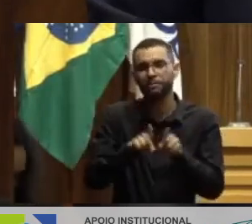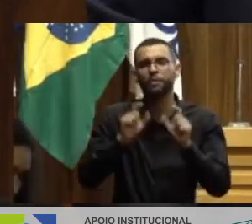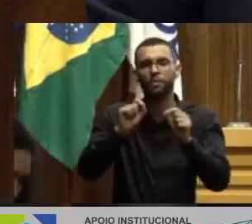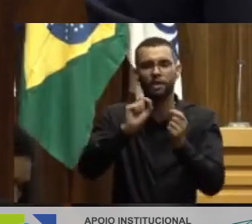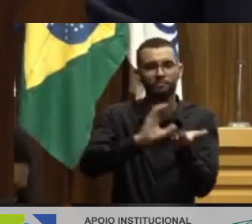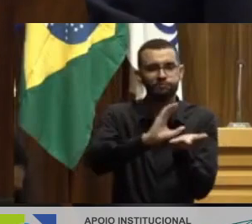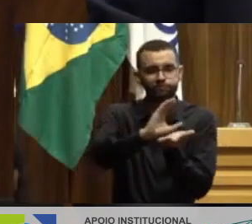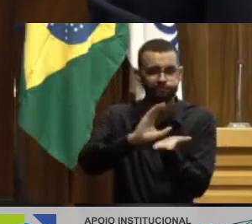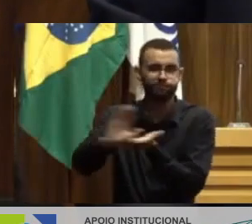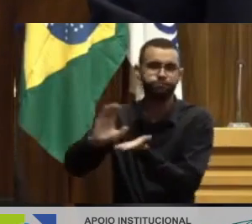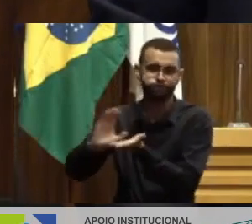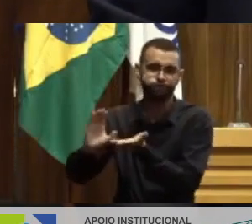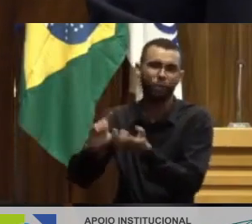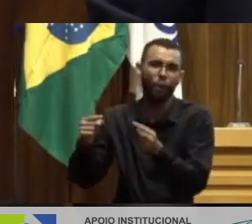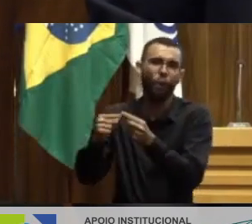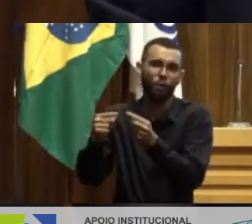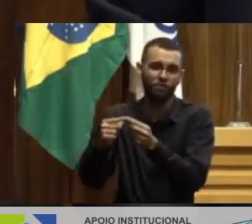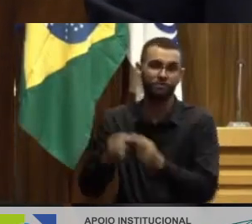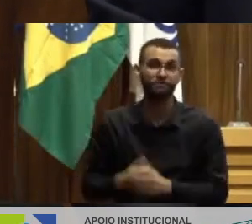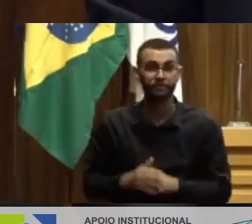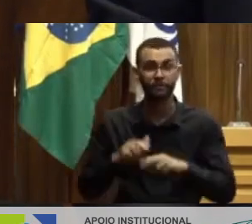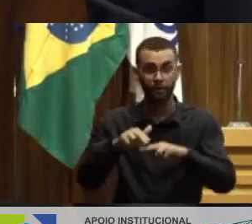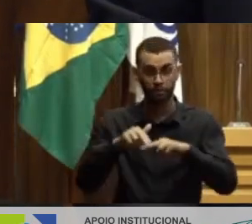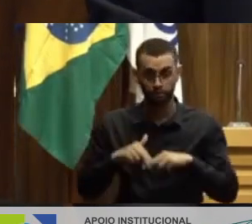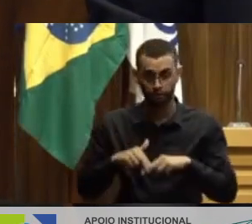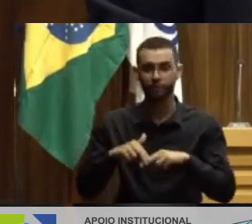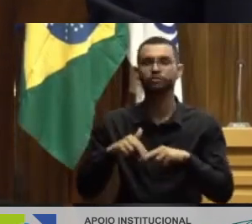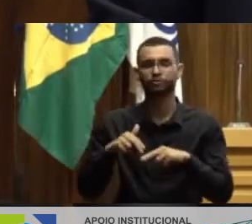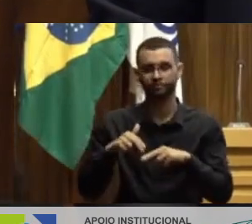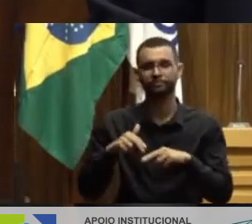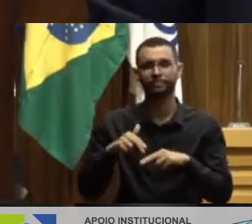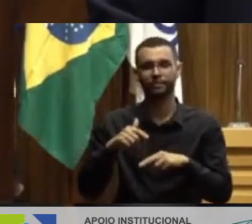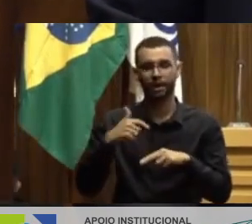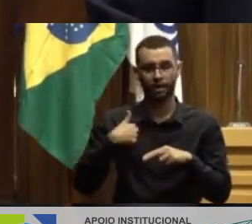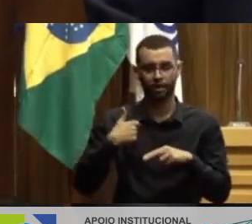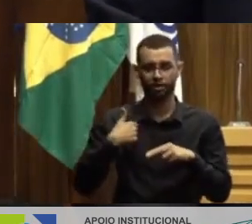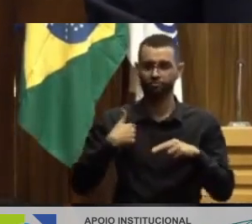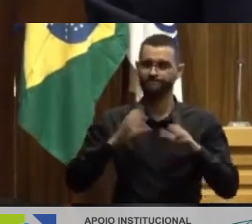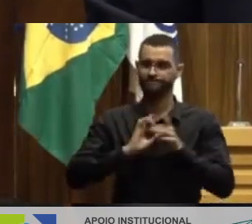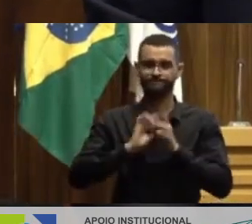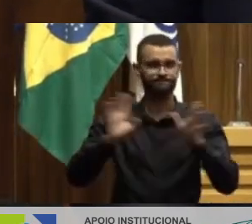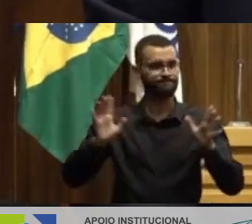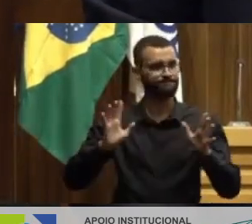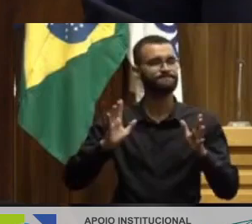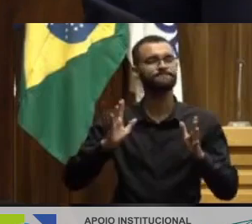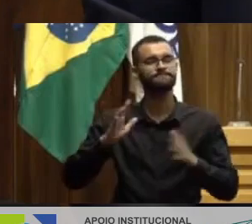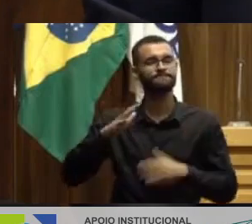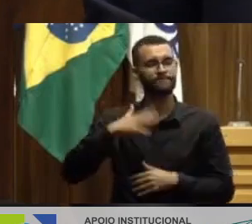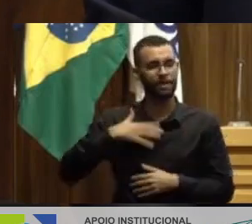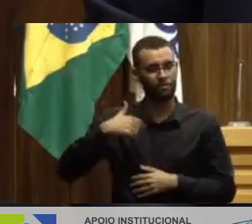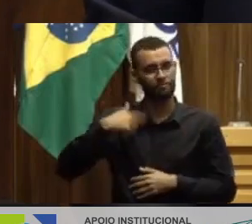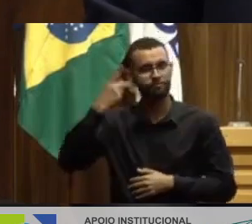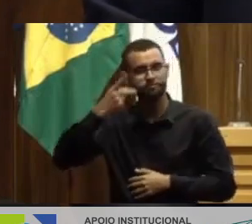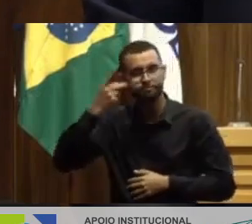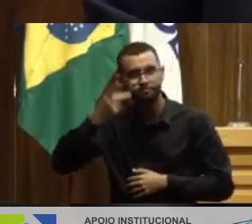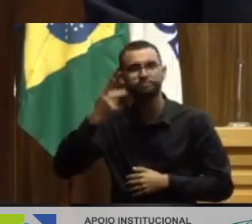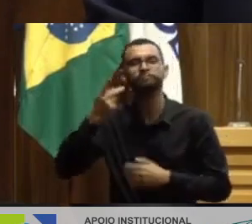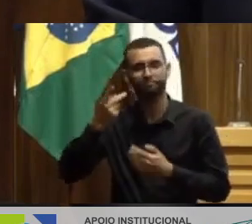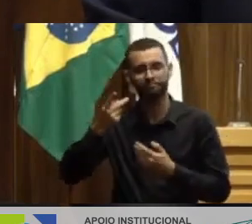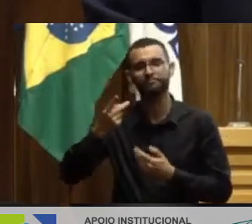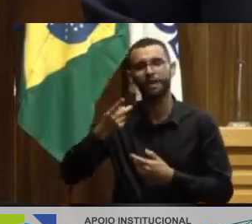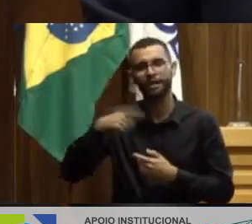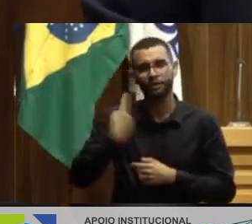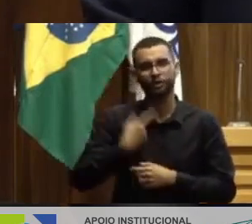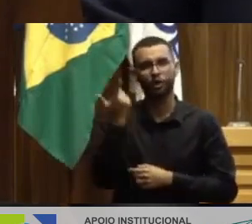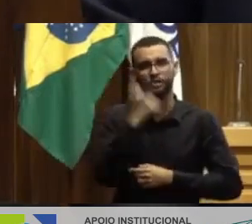do financiamento. E é por isso que eu coloco a nossa frente parlamentar à disposição de cada um de vocês, para que a gente possa superar esses